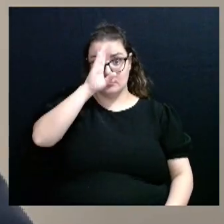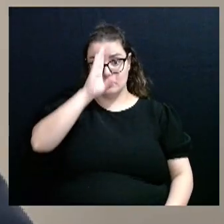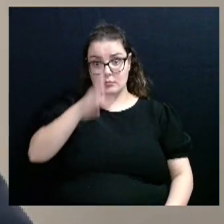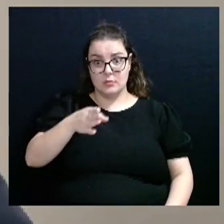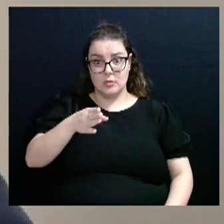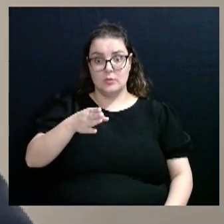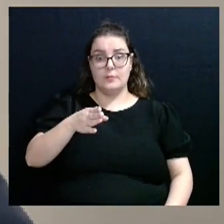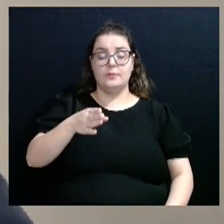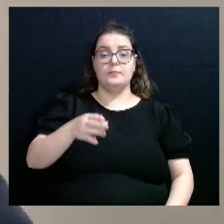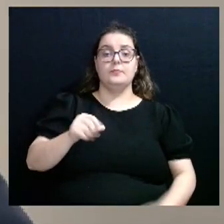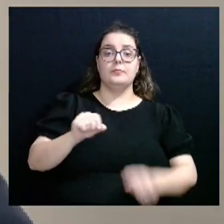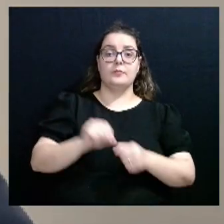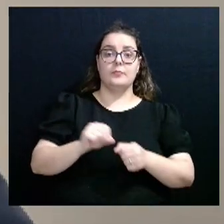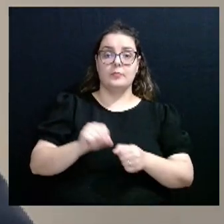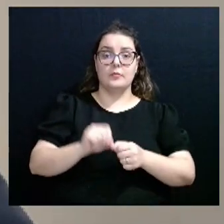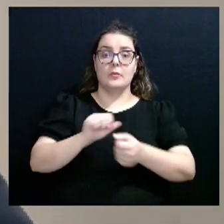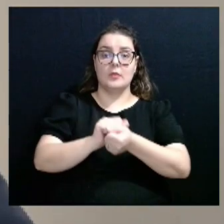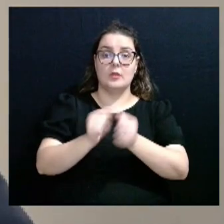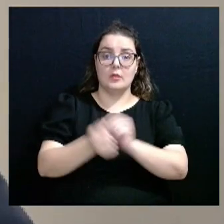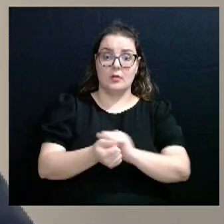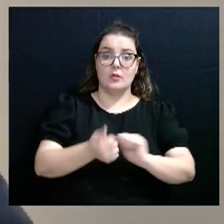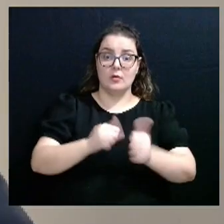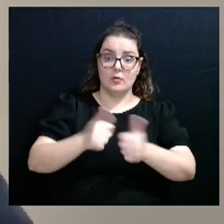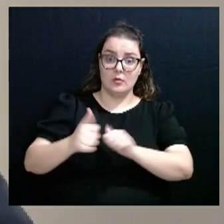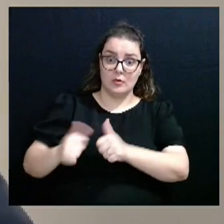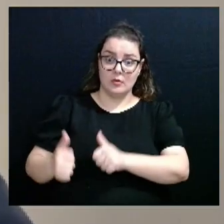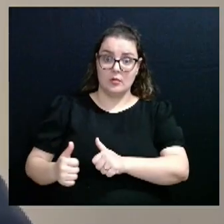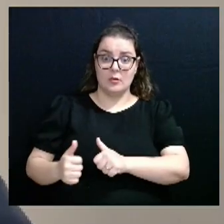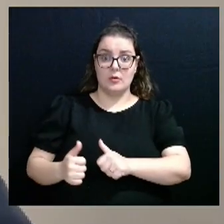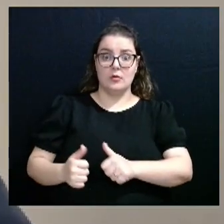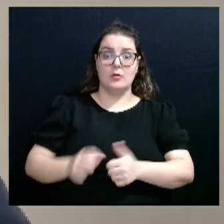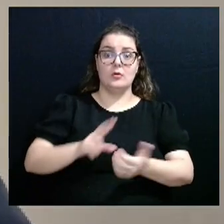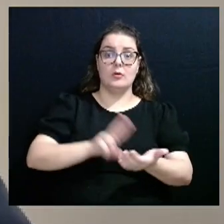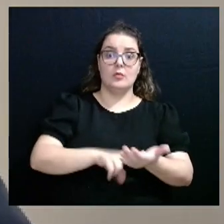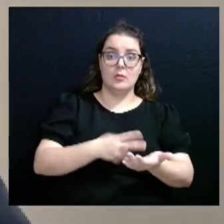a adequada avaliação e interpretação dos resultados.